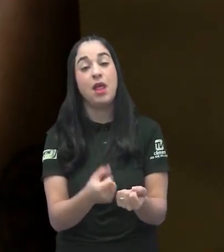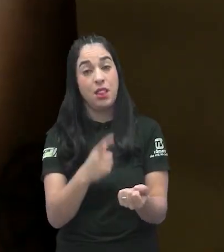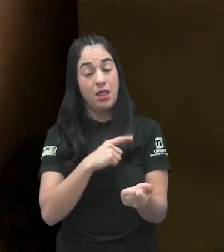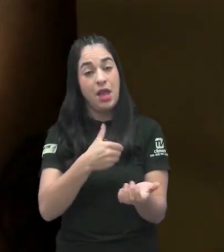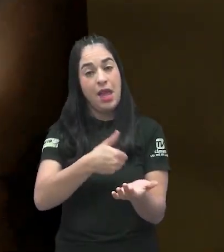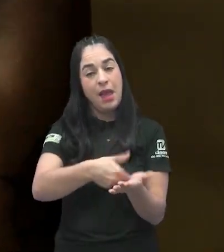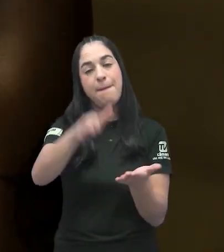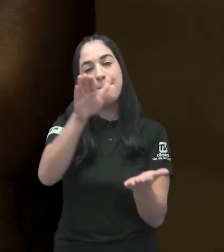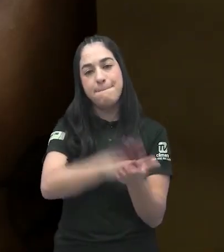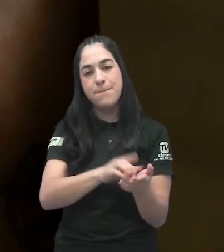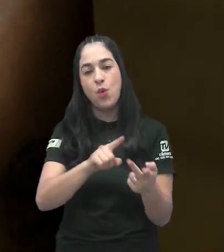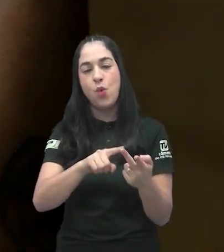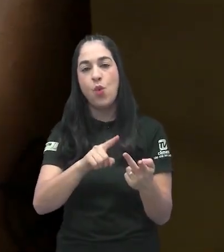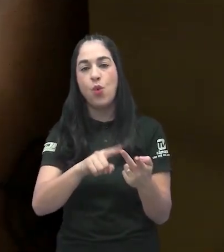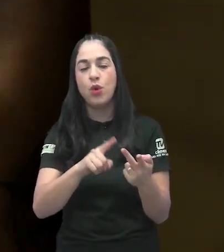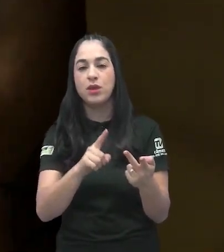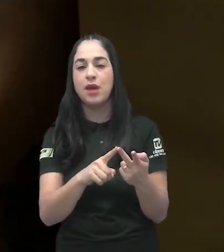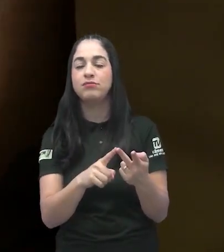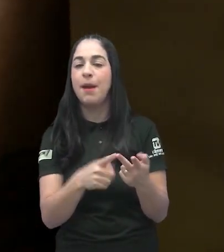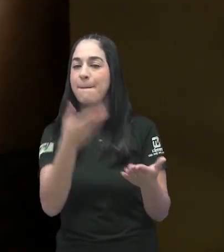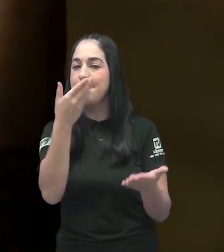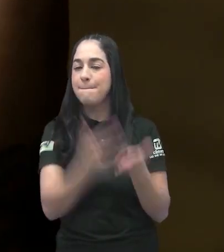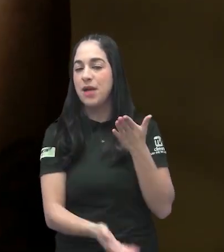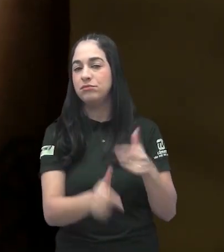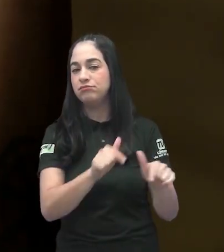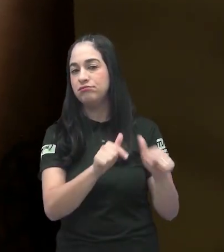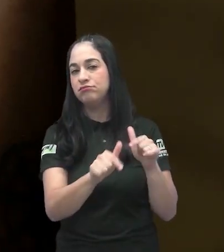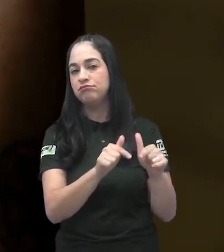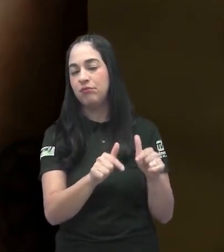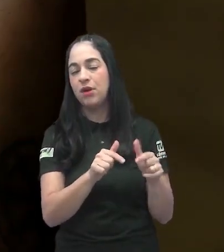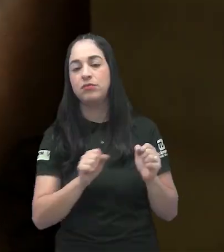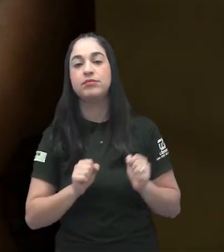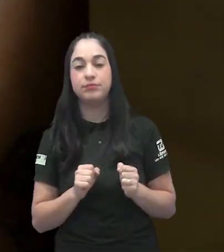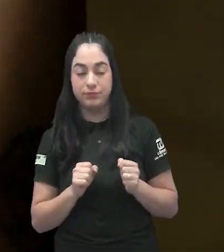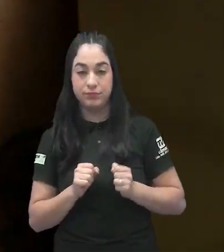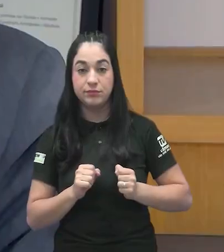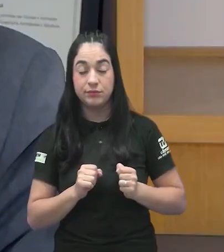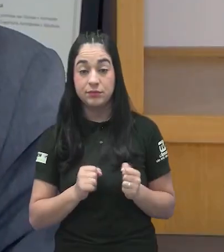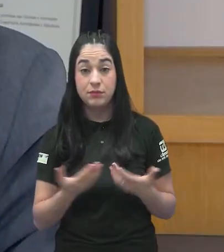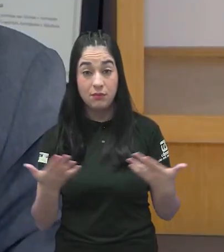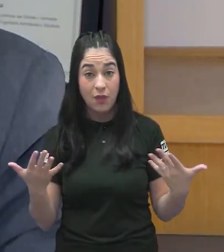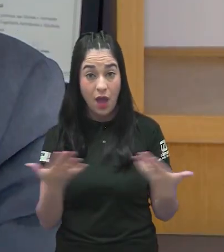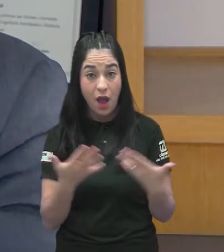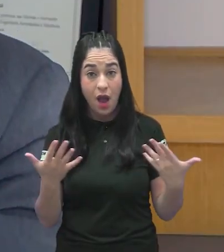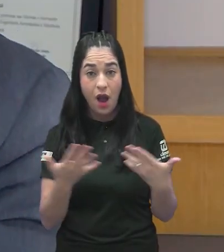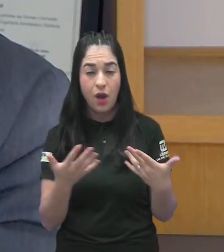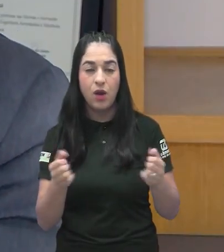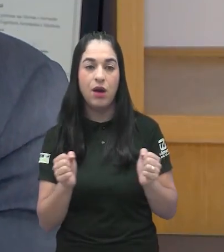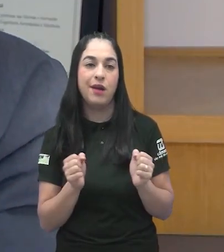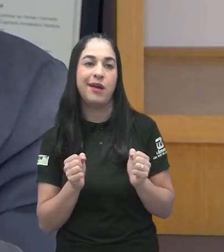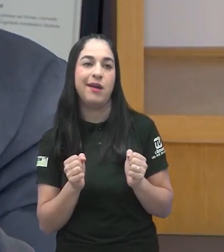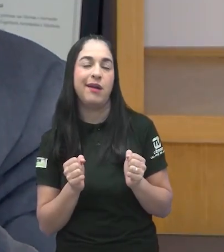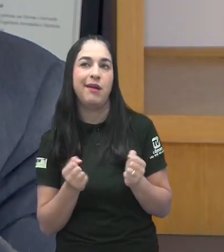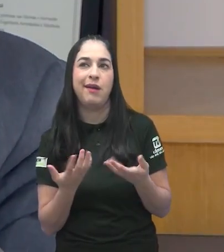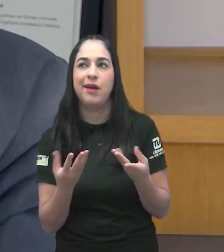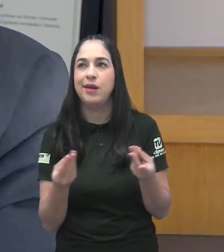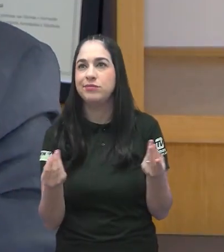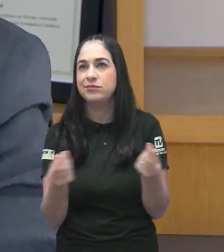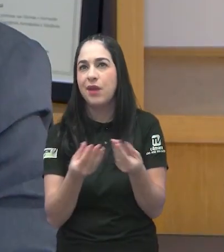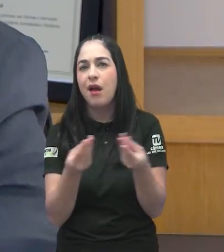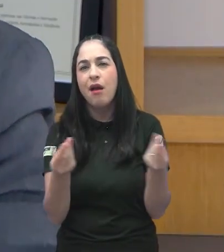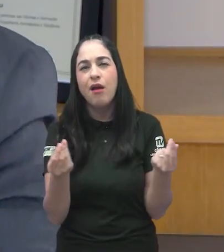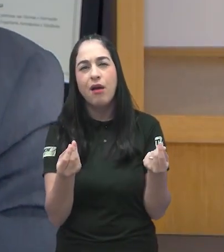com suspensões de funcionamento, multas e até cassação da licença. Agora, influencers não podem